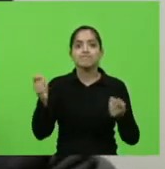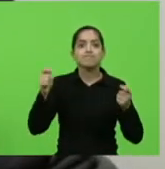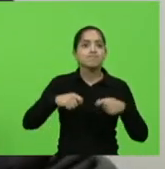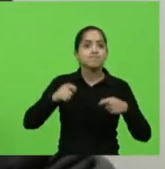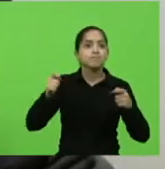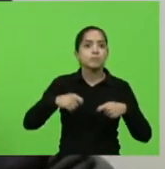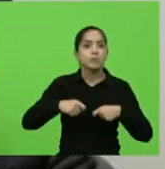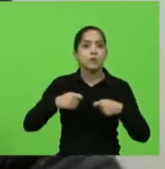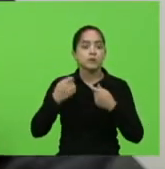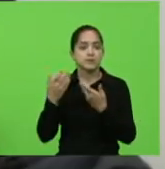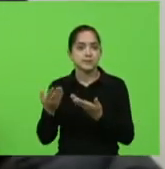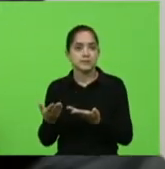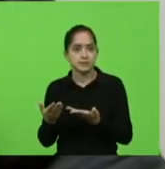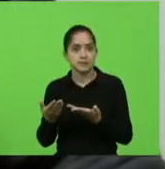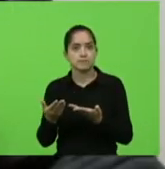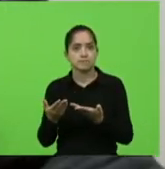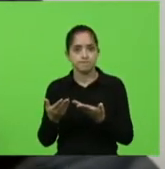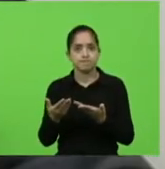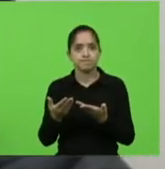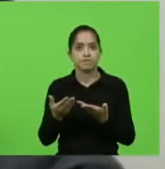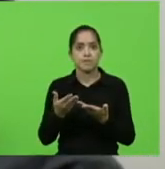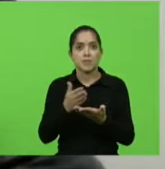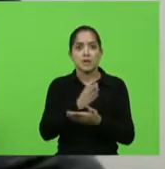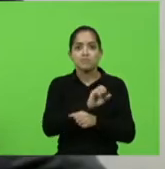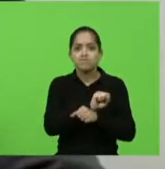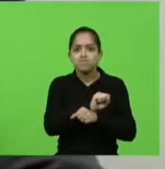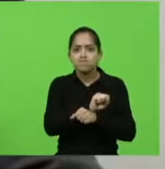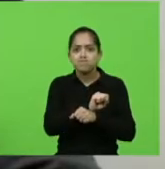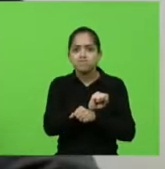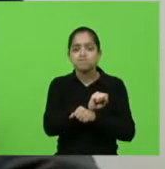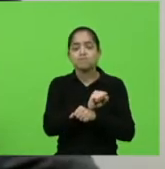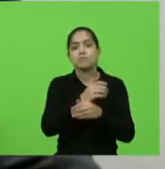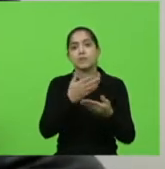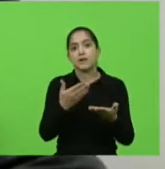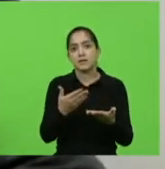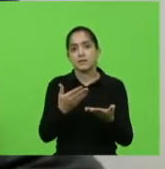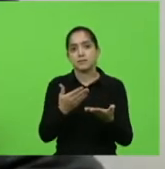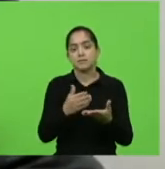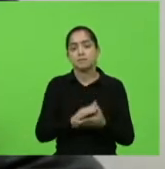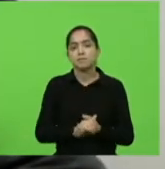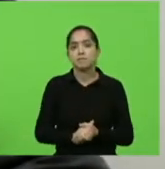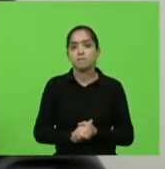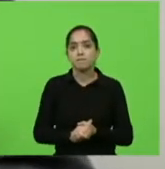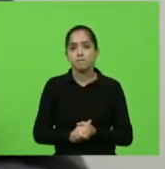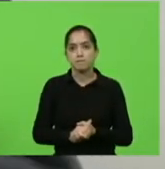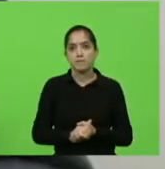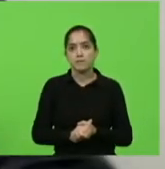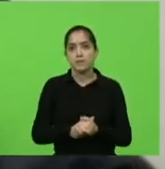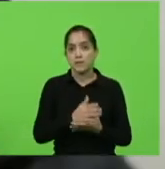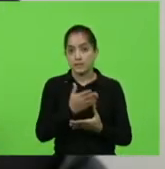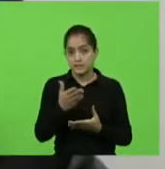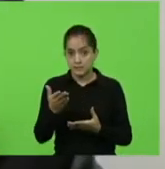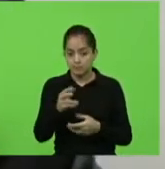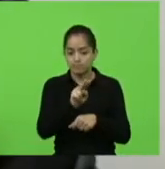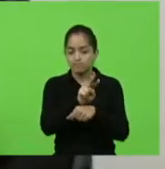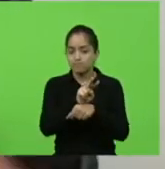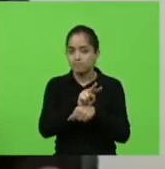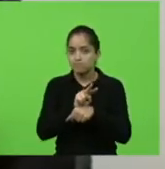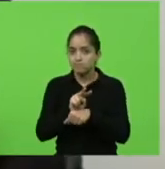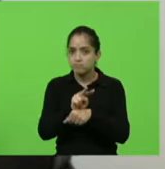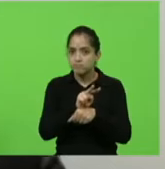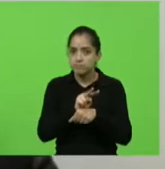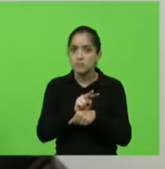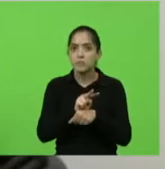realmente estagnar parte dessa situação, né? Que seria essa preservação. Eu